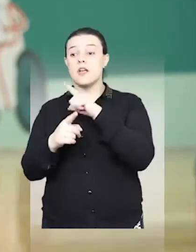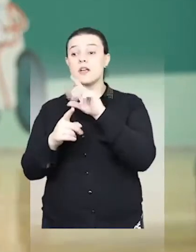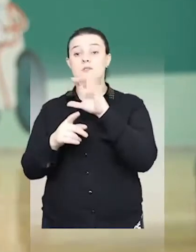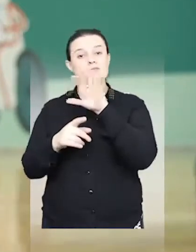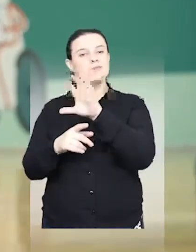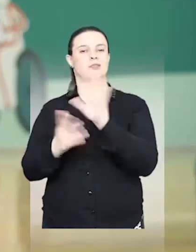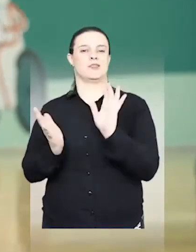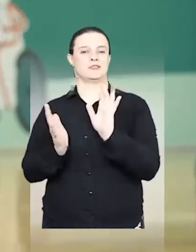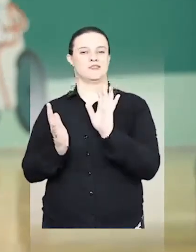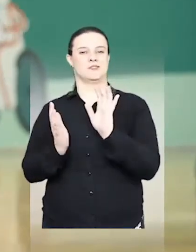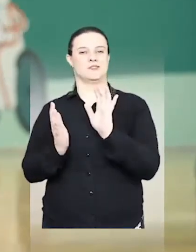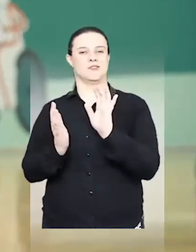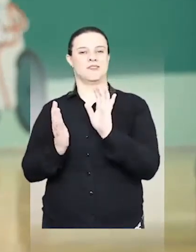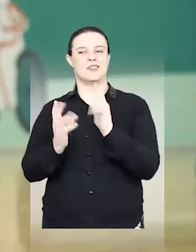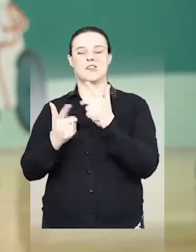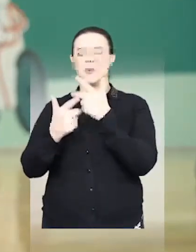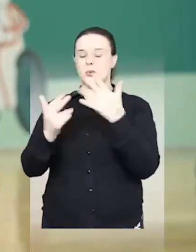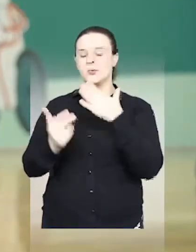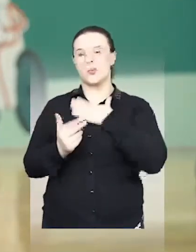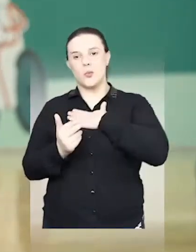ser o que ela é, né?